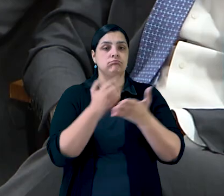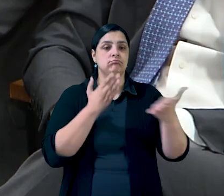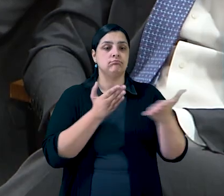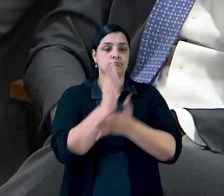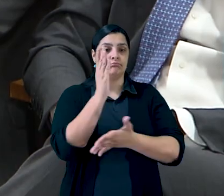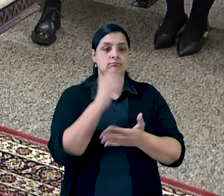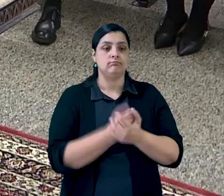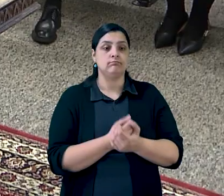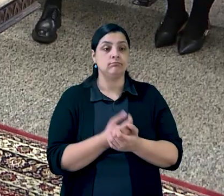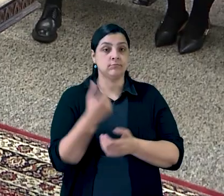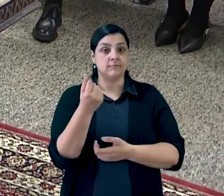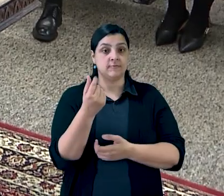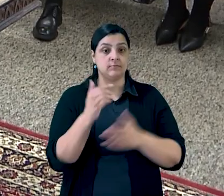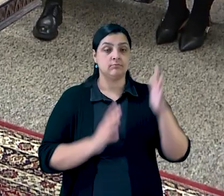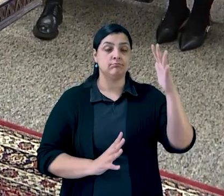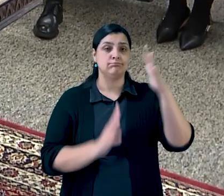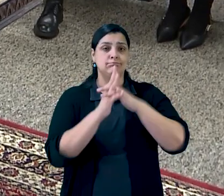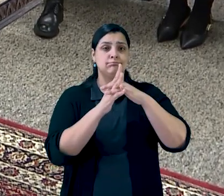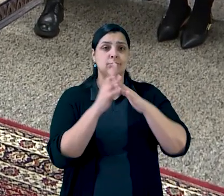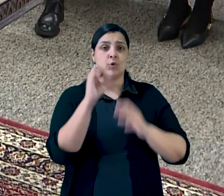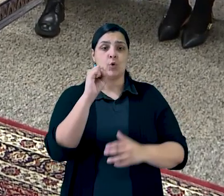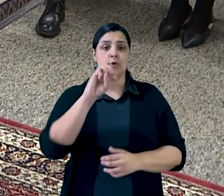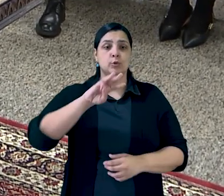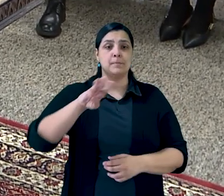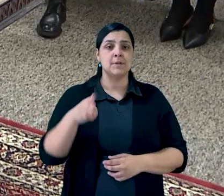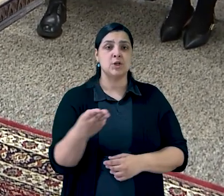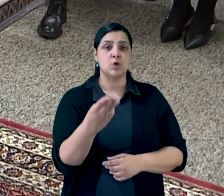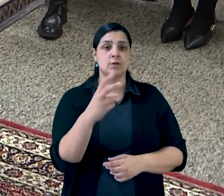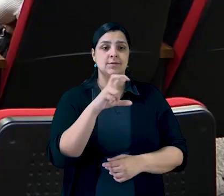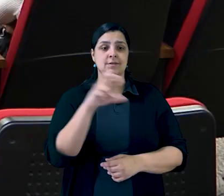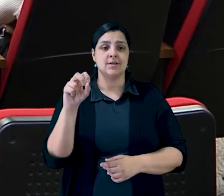foram homologados e o valor deles ultrapassa R$